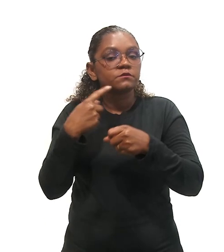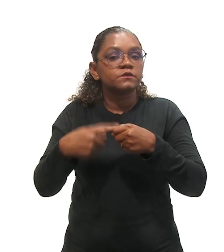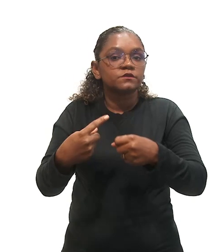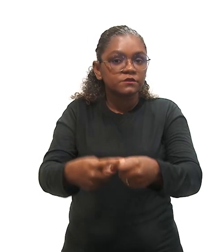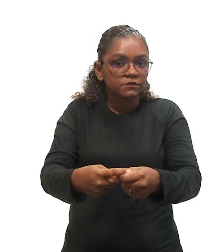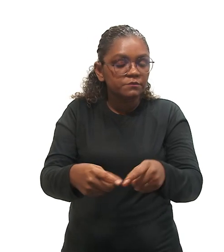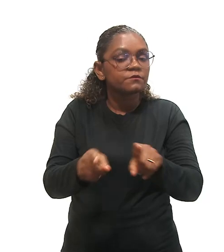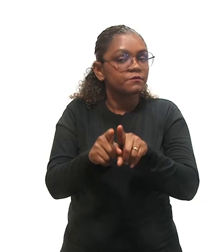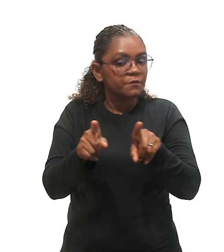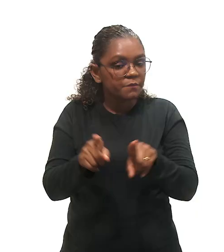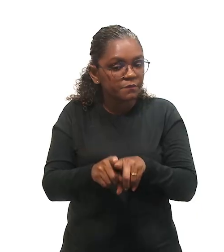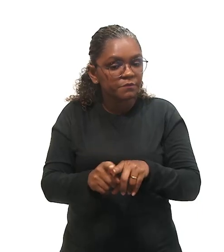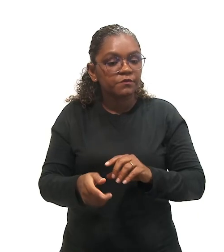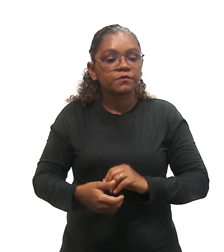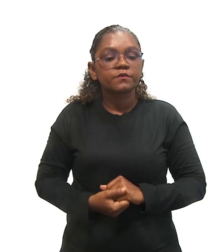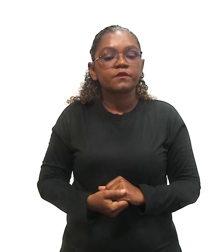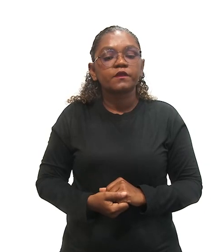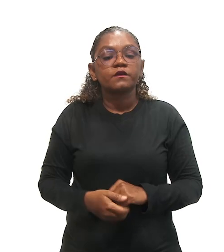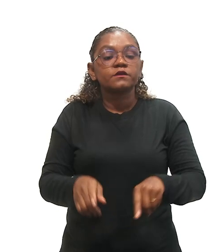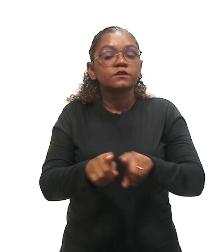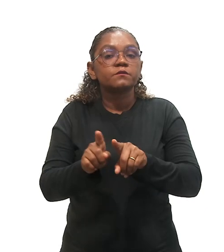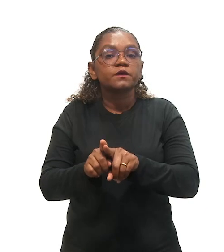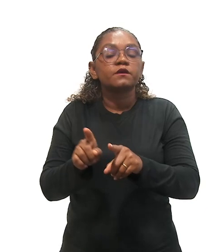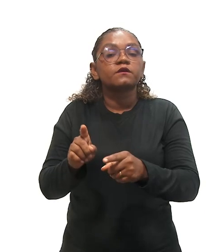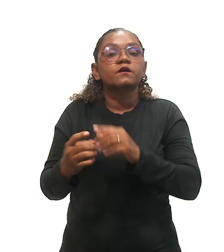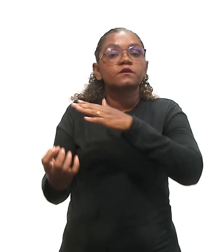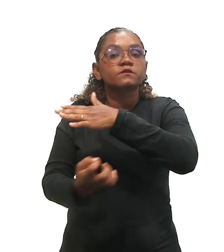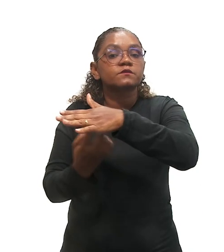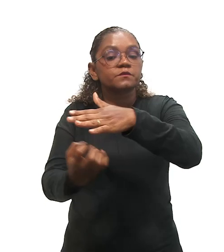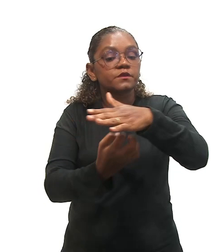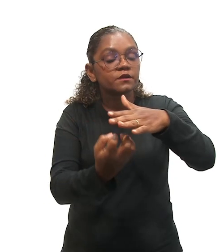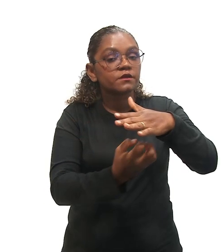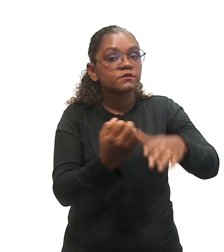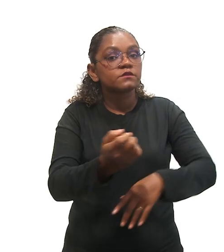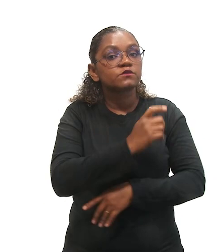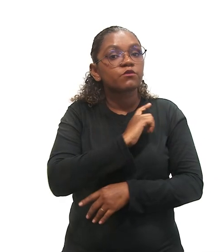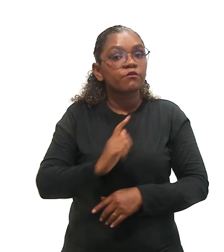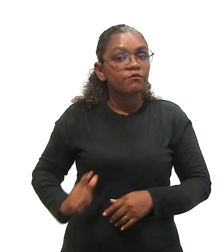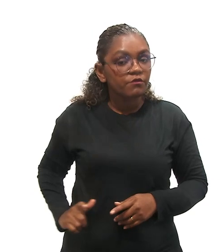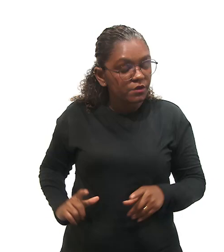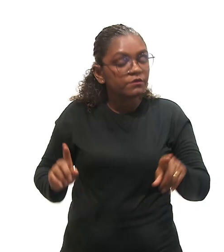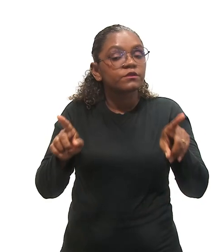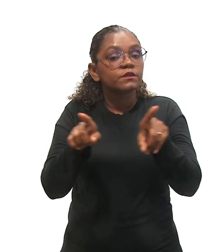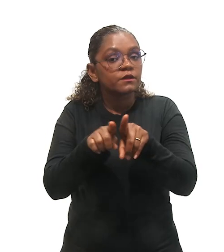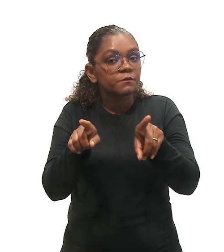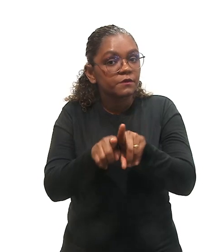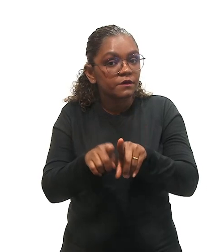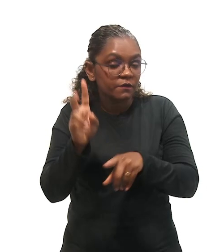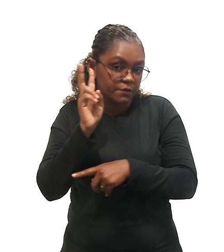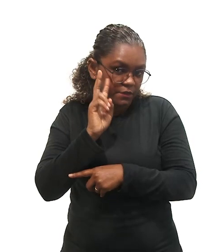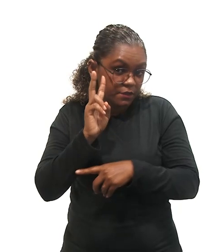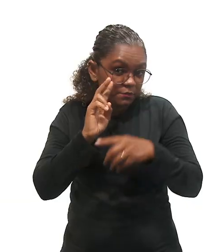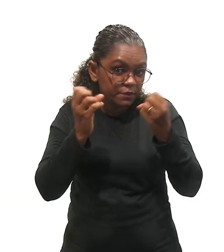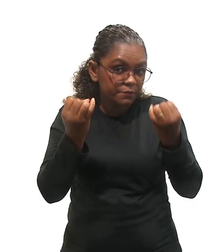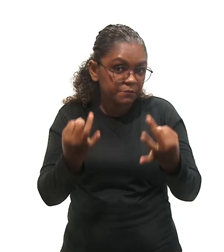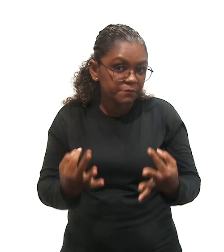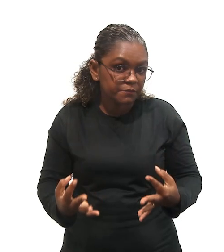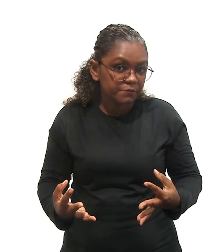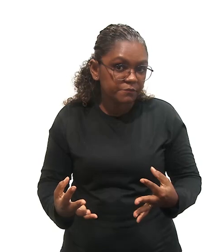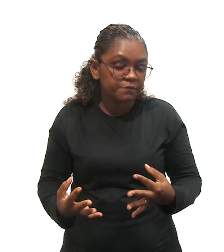quanto às peculiaridades das empresas estatais. Lembra que eu falei para vocês? Administração direta,